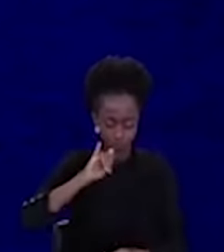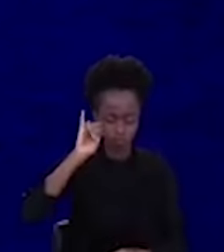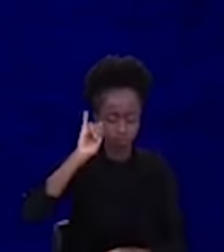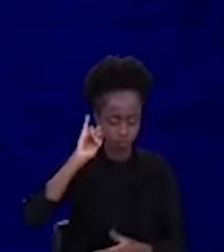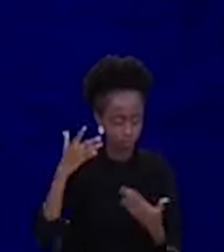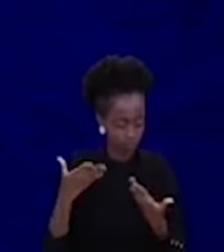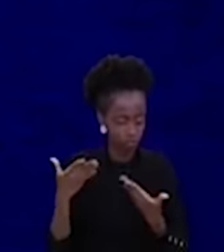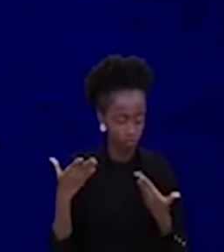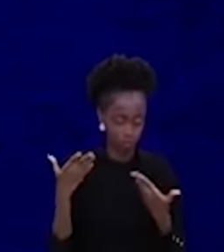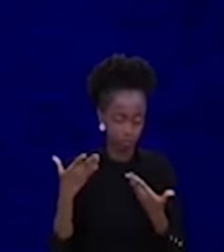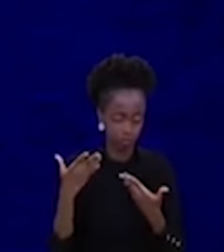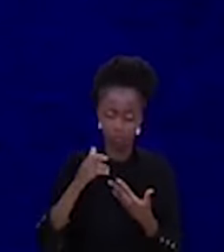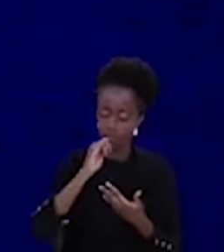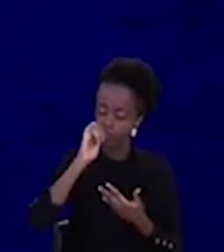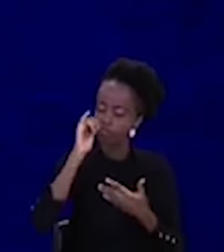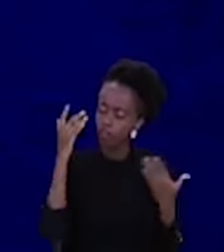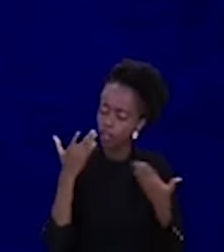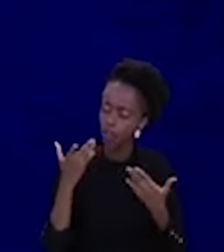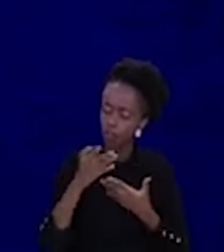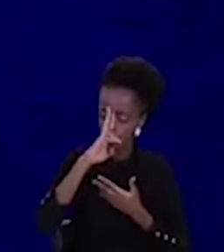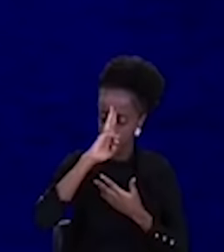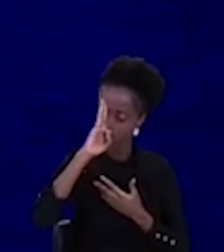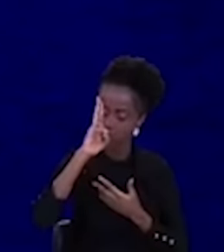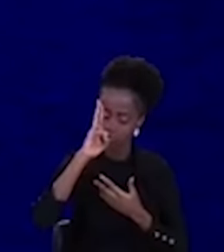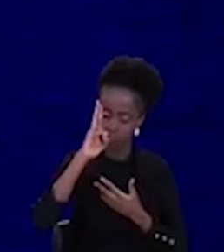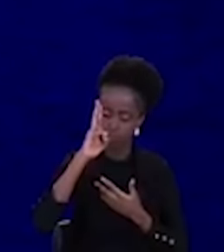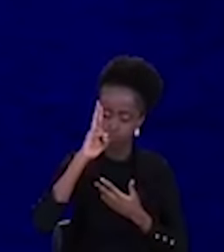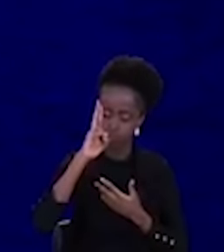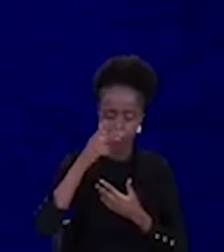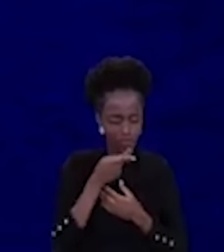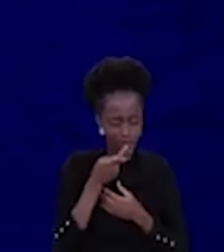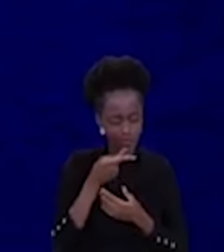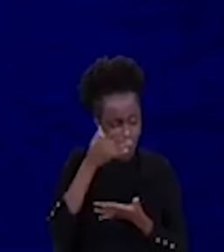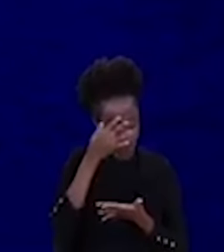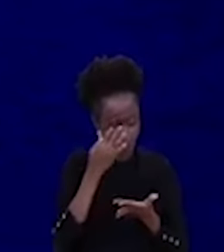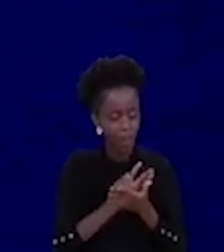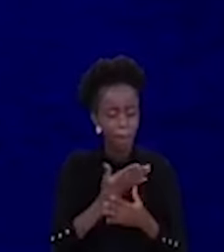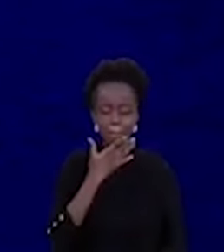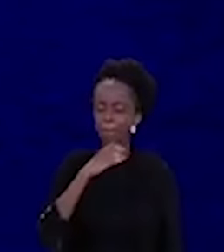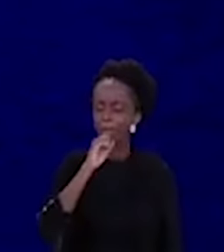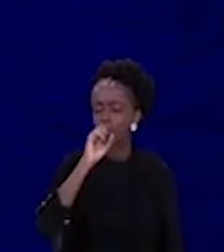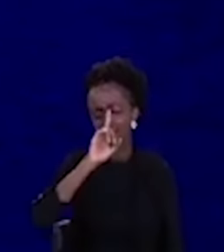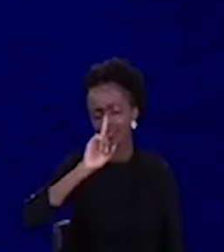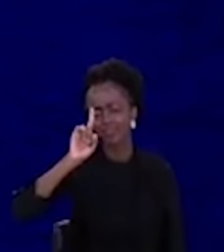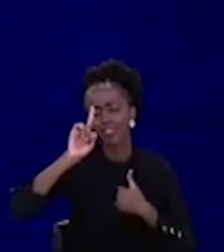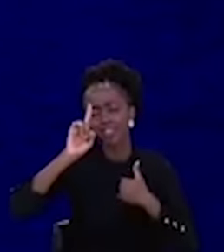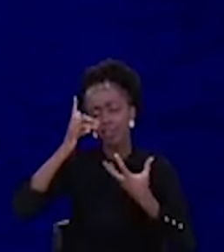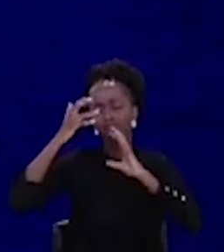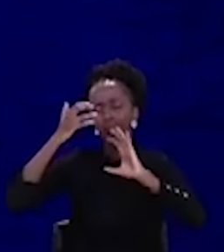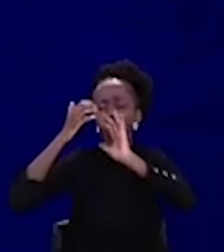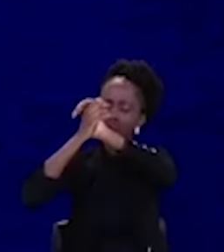seu lugar, com determinação. Fale aí agora, meu Pai, eu quero me